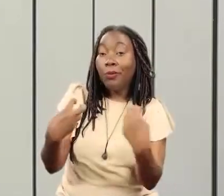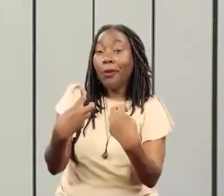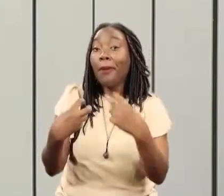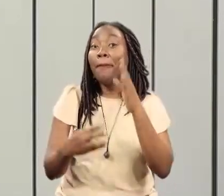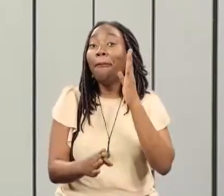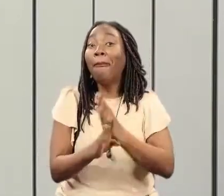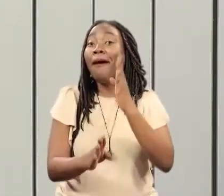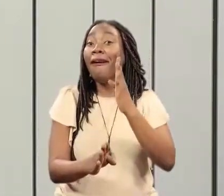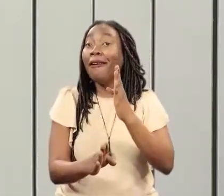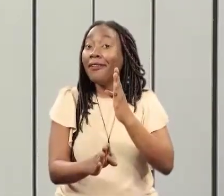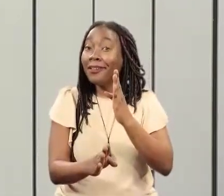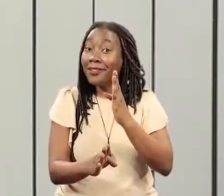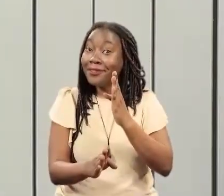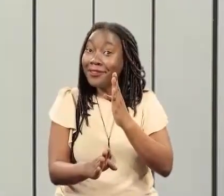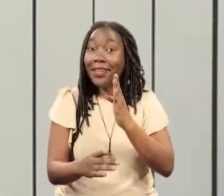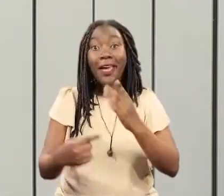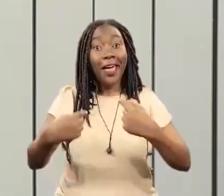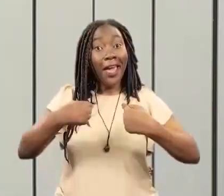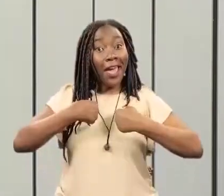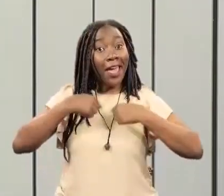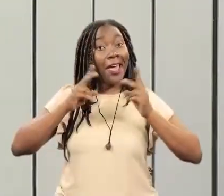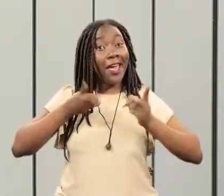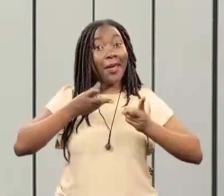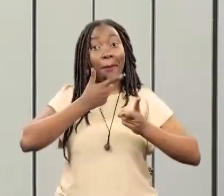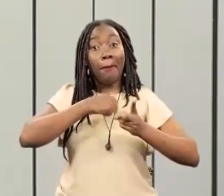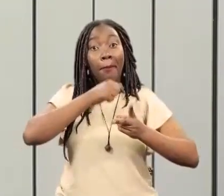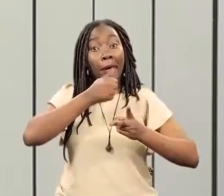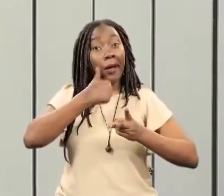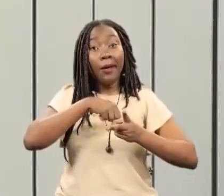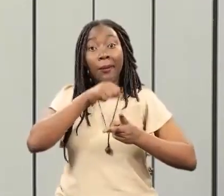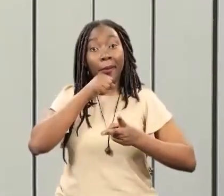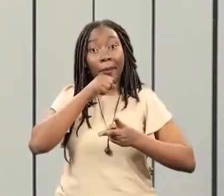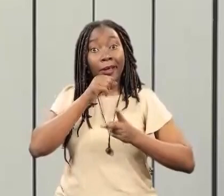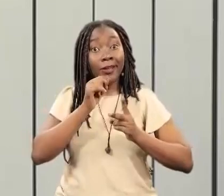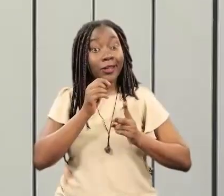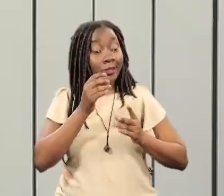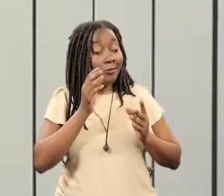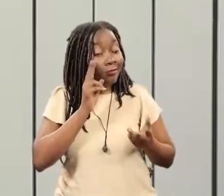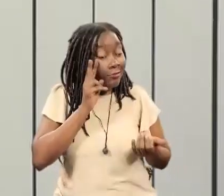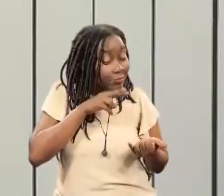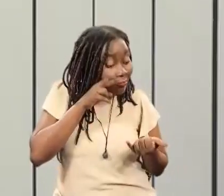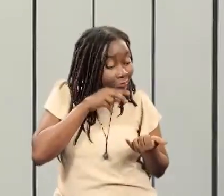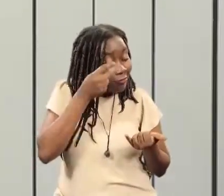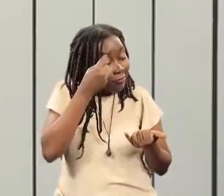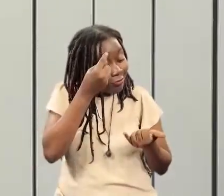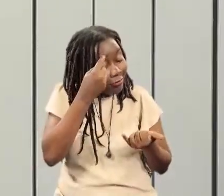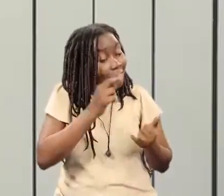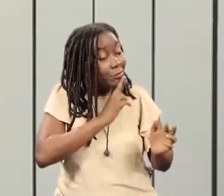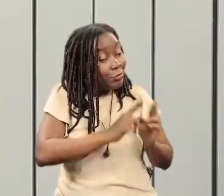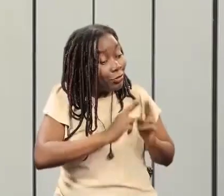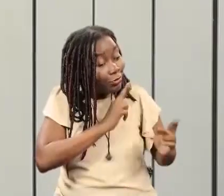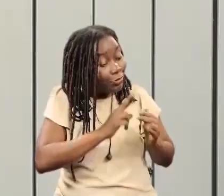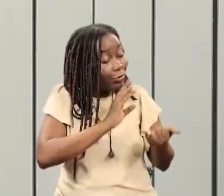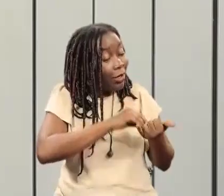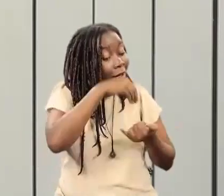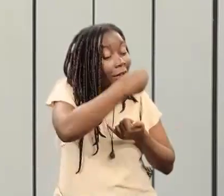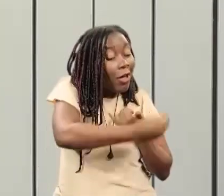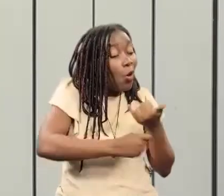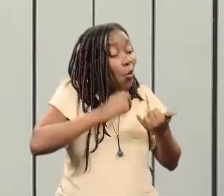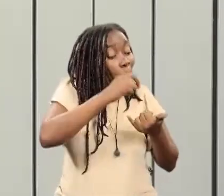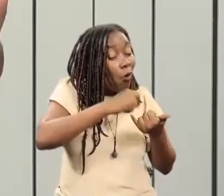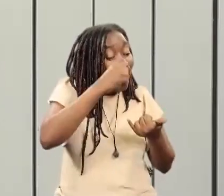entanto, os próprios pais não deixam de verificar os calendários, responder mensagens ou ficar nas redes